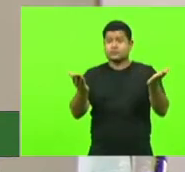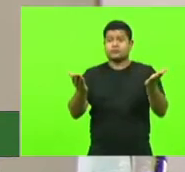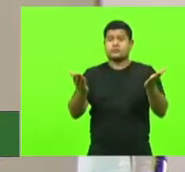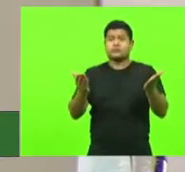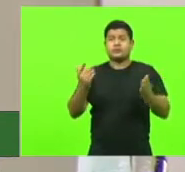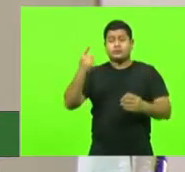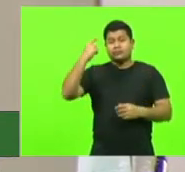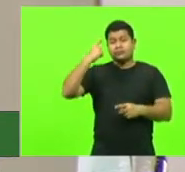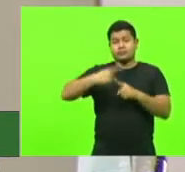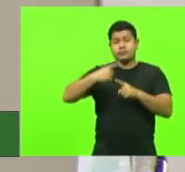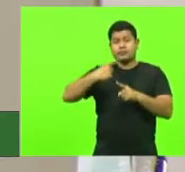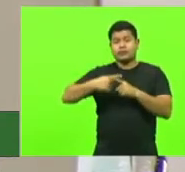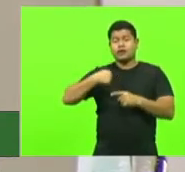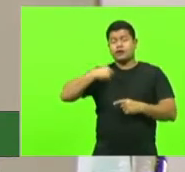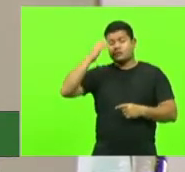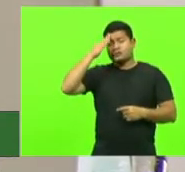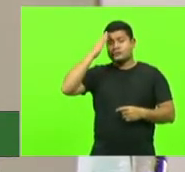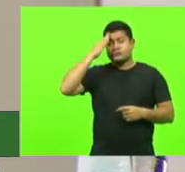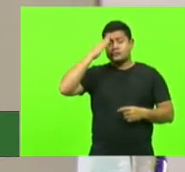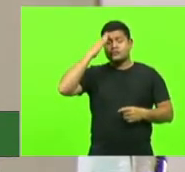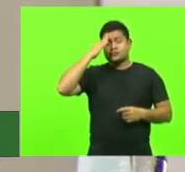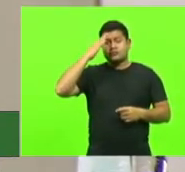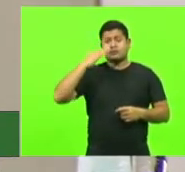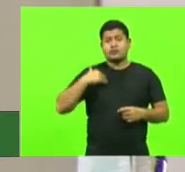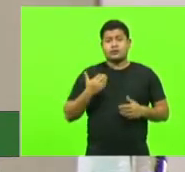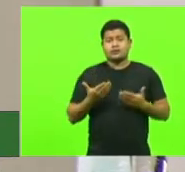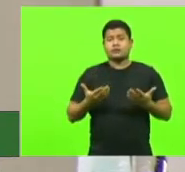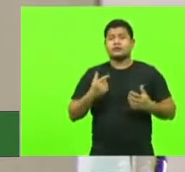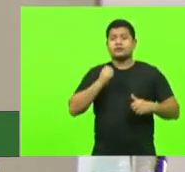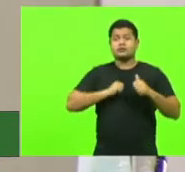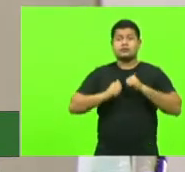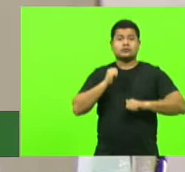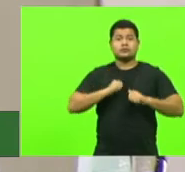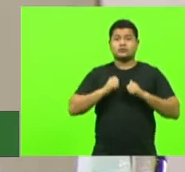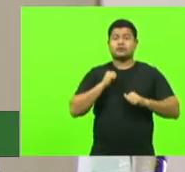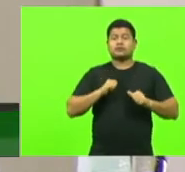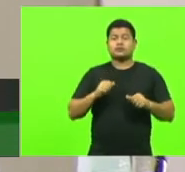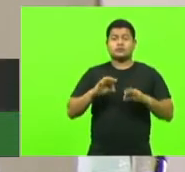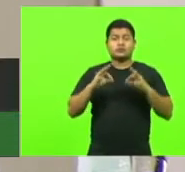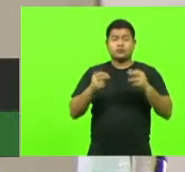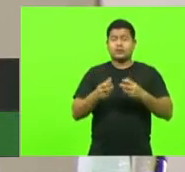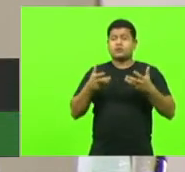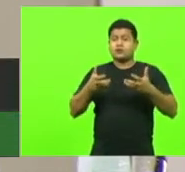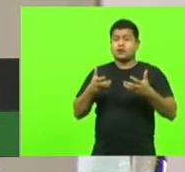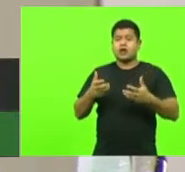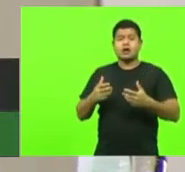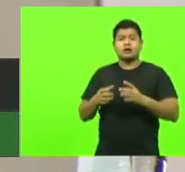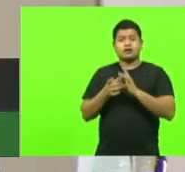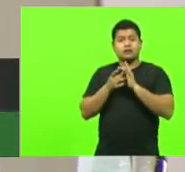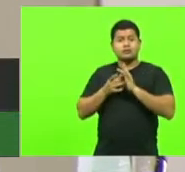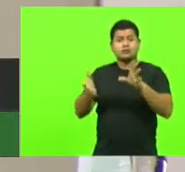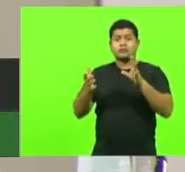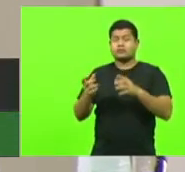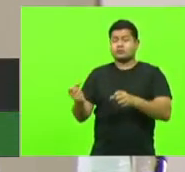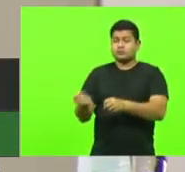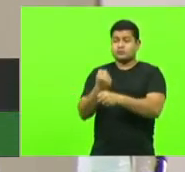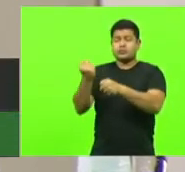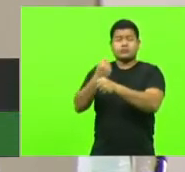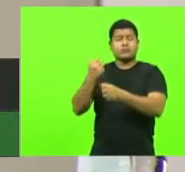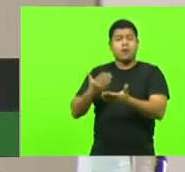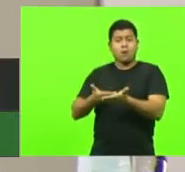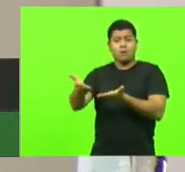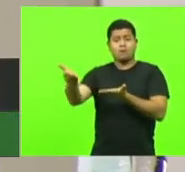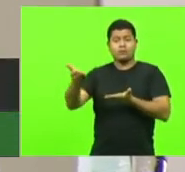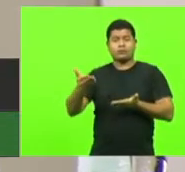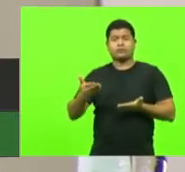sei do anseio desta casa para que essas obras saiam do papel, para que essas obras aconteçam. Então, eu não estive